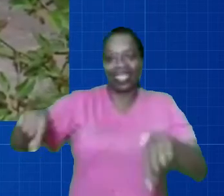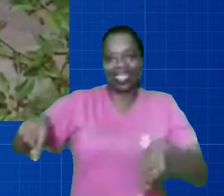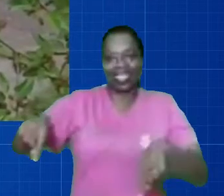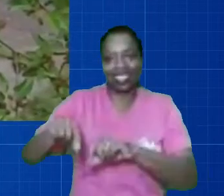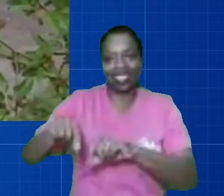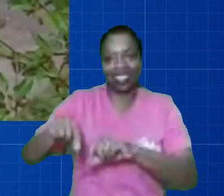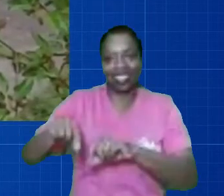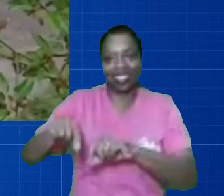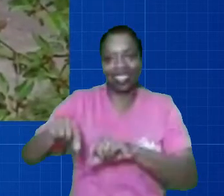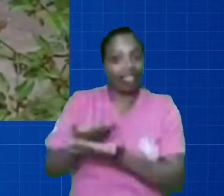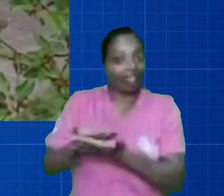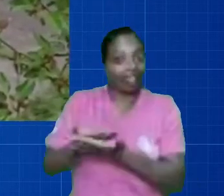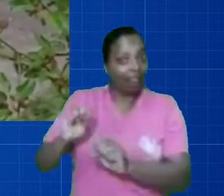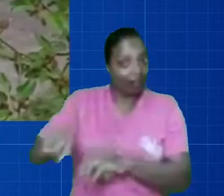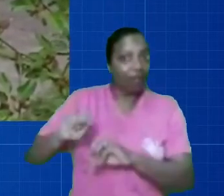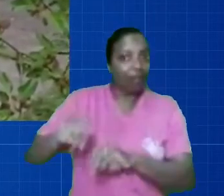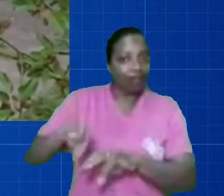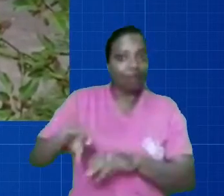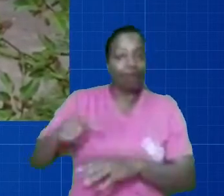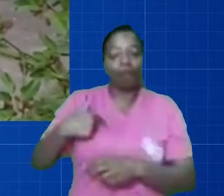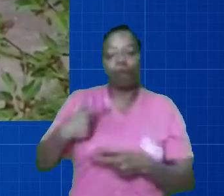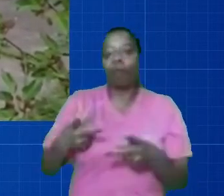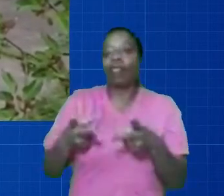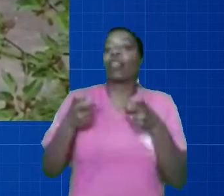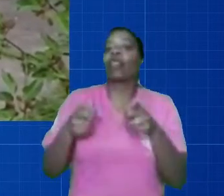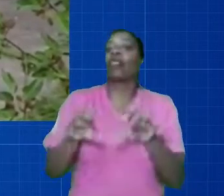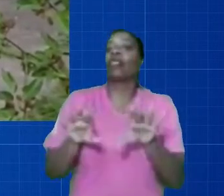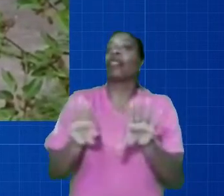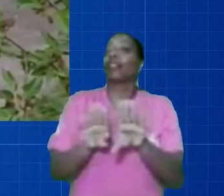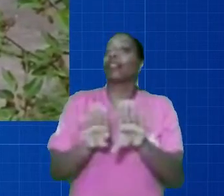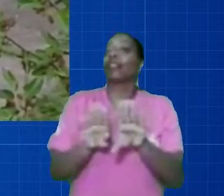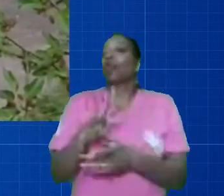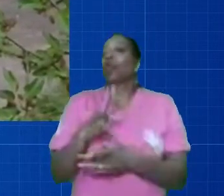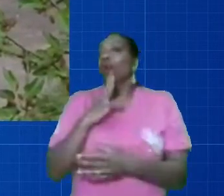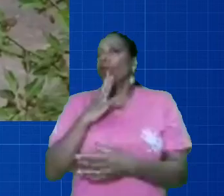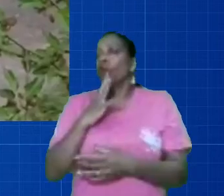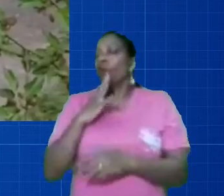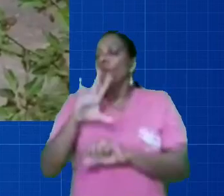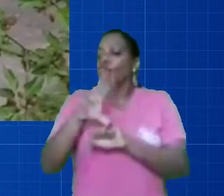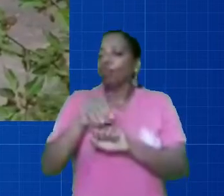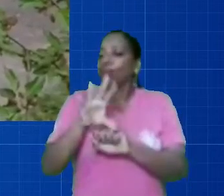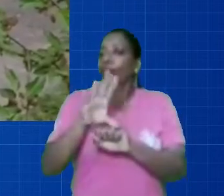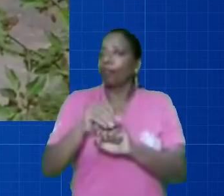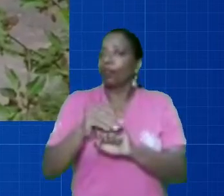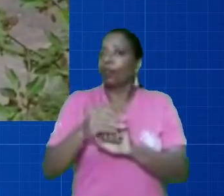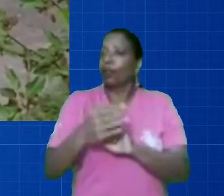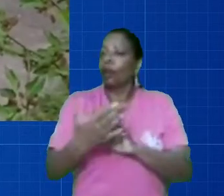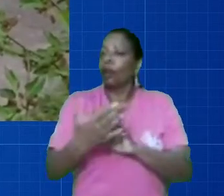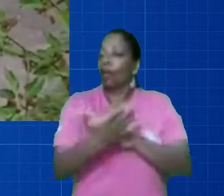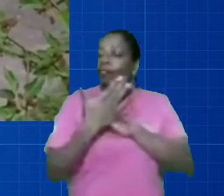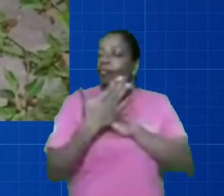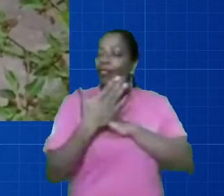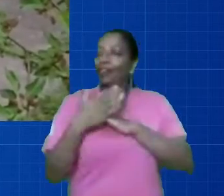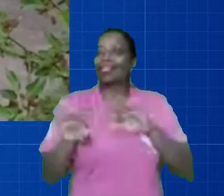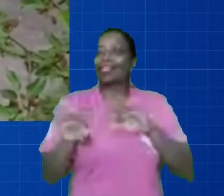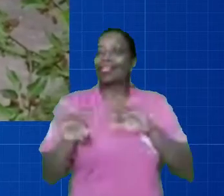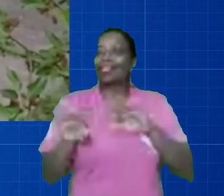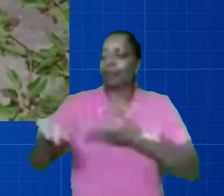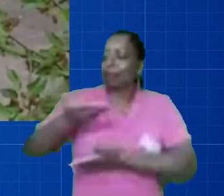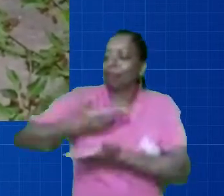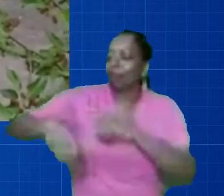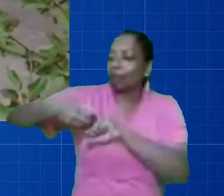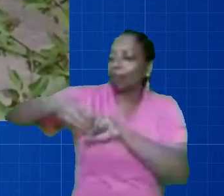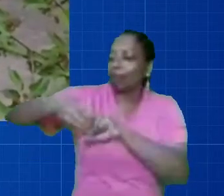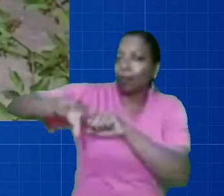que o ter o conhecimento favorece muito, né? E nesse decorrer, assim, desses 30 anos, cada formação